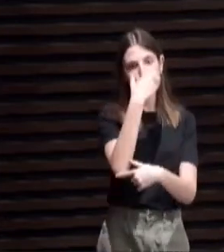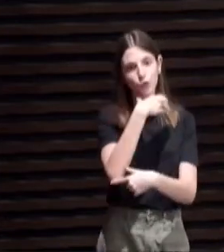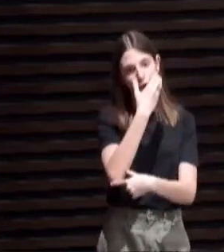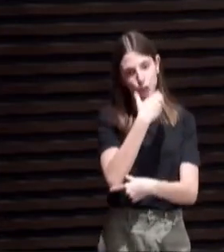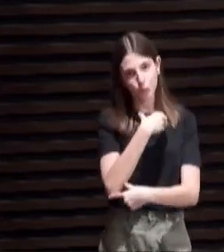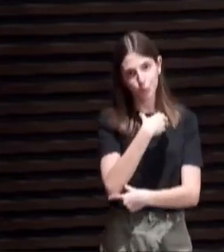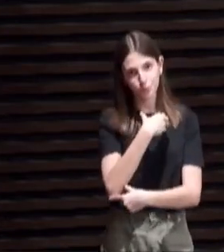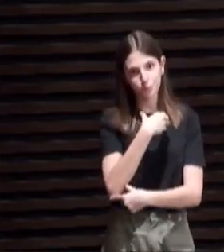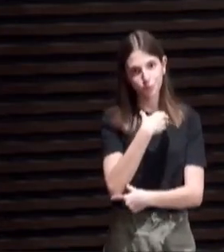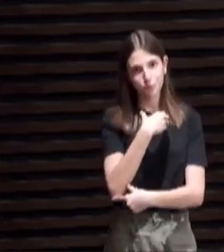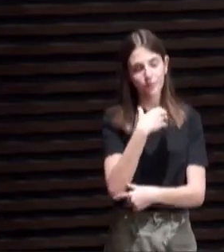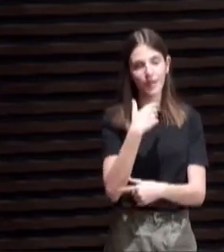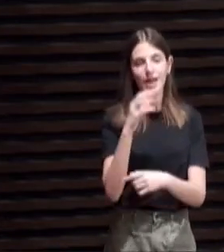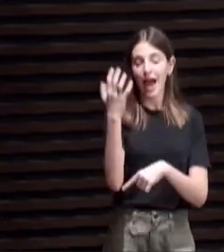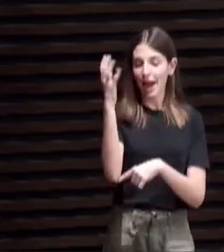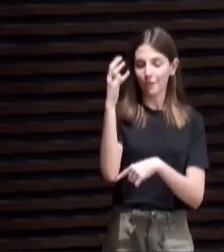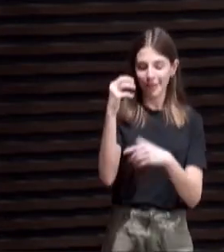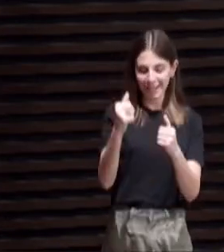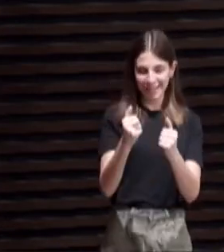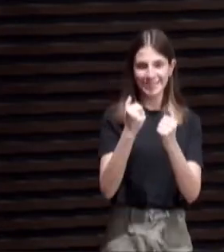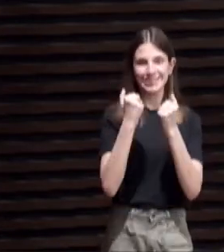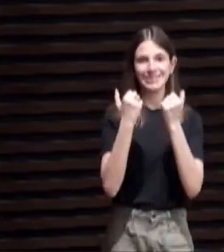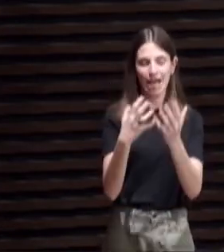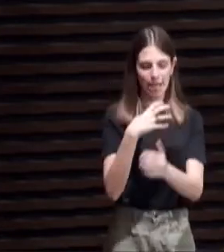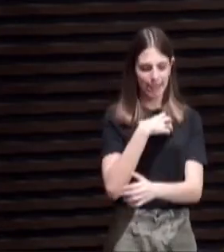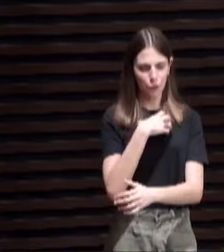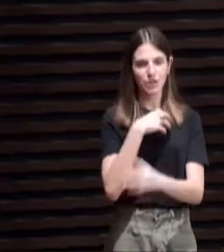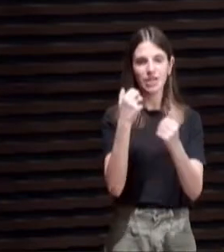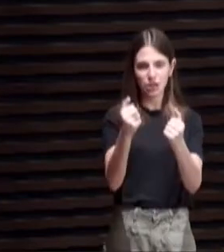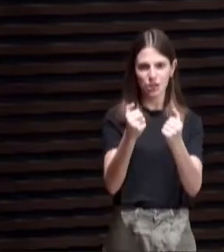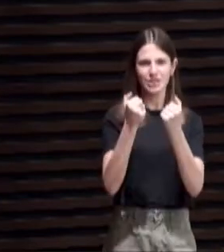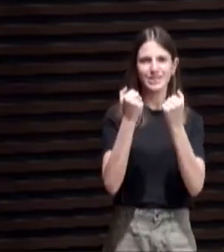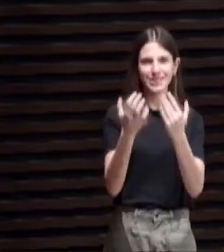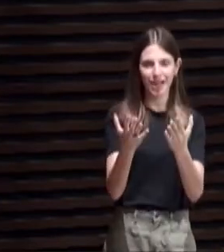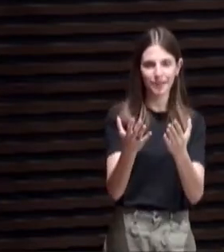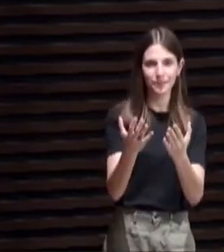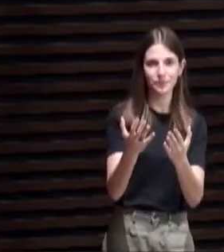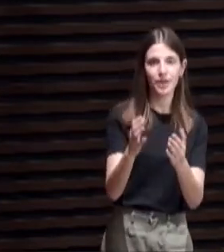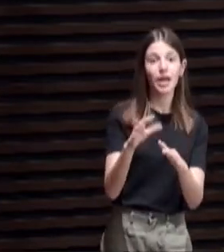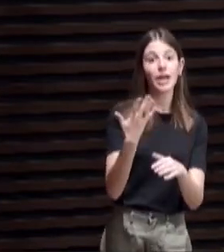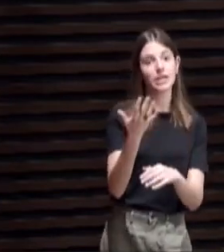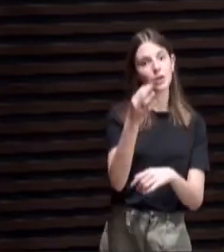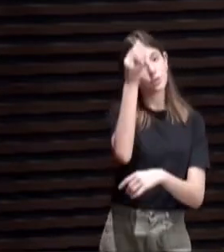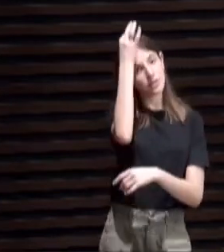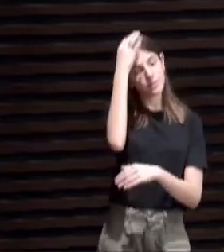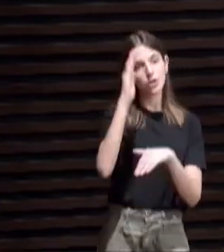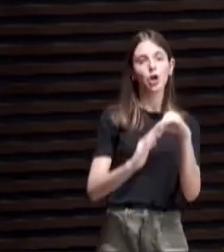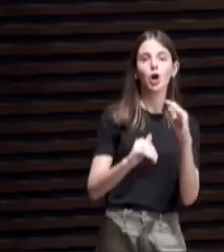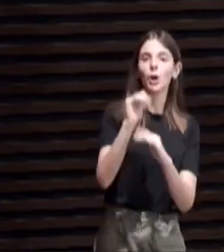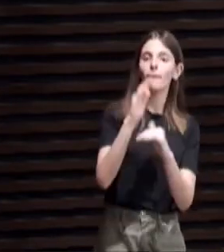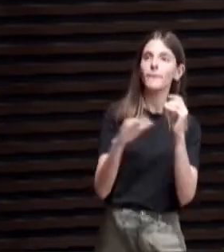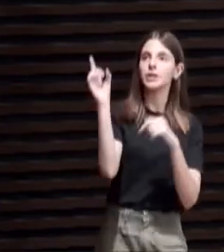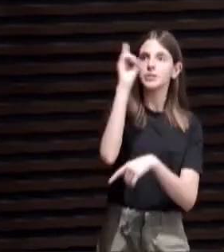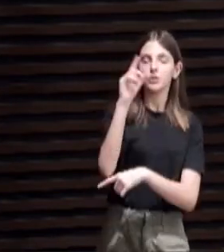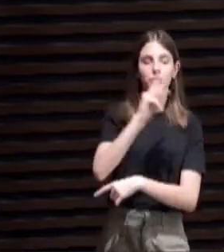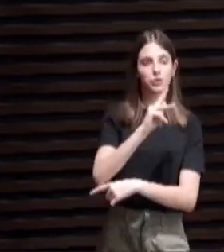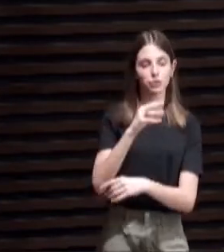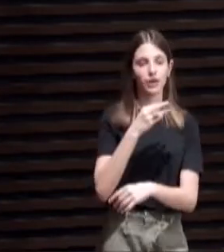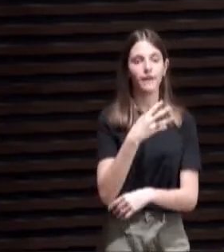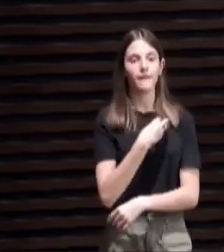natureza, doadora. Então, o fruto do Espírito é sempre uma obra de Deus na sua vida, e quem vai se deliciar